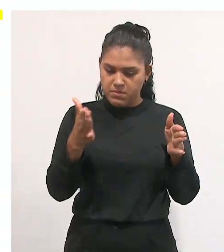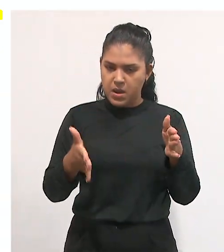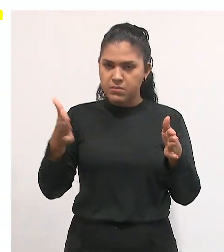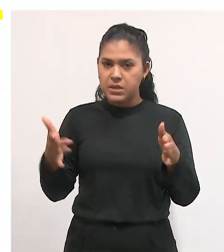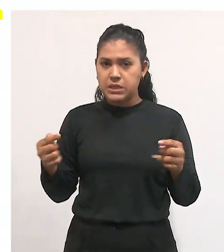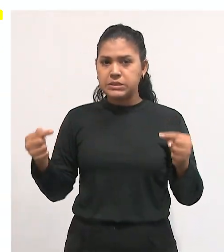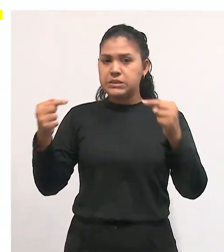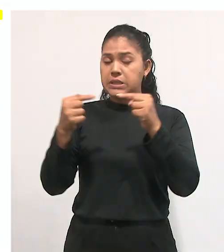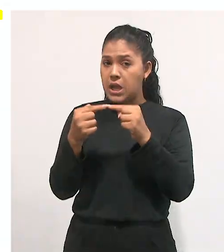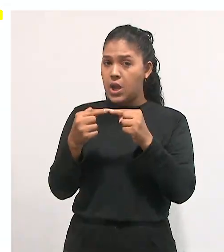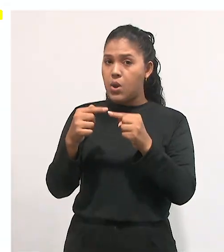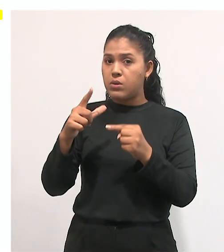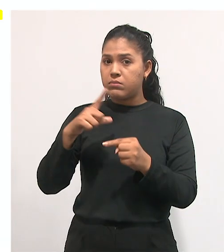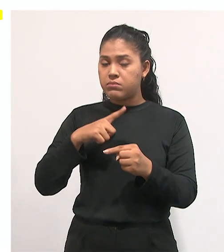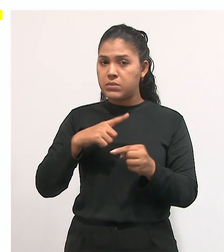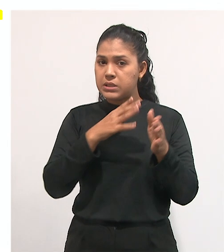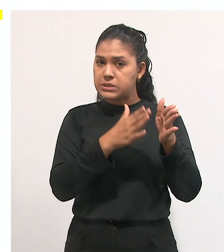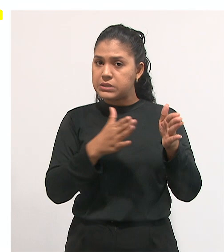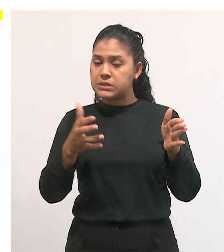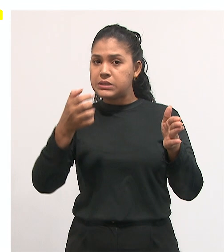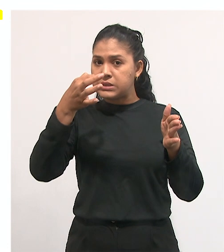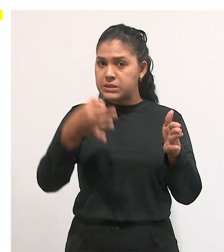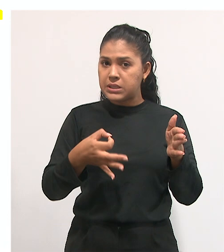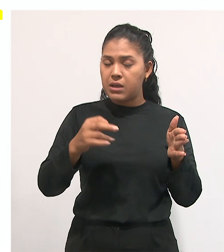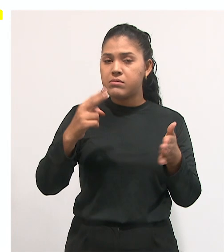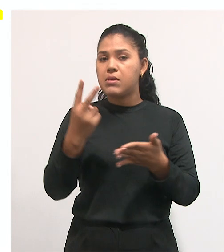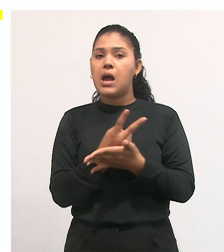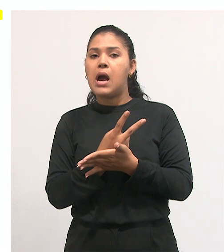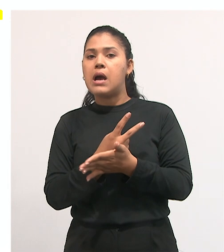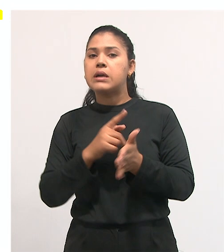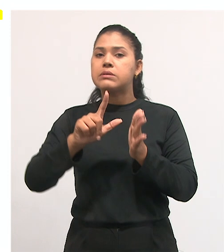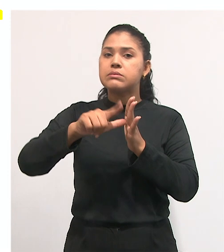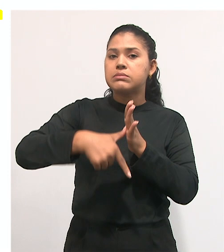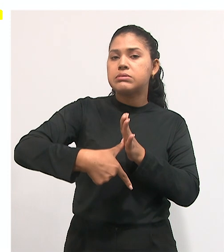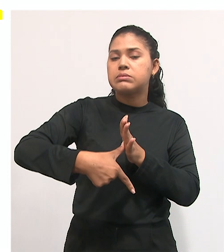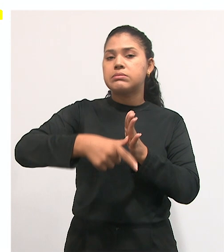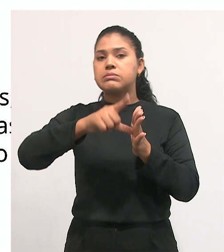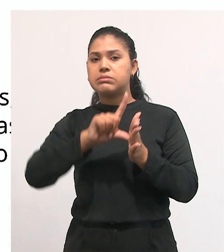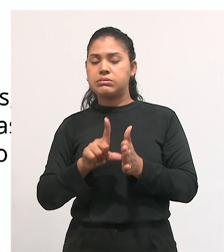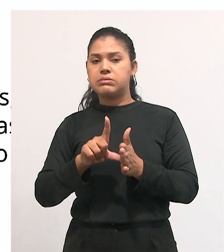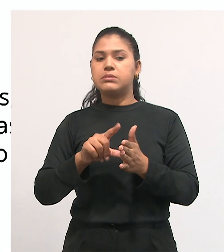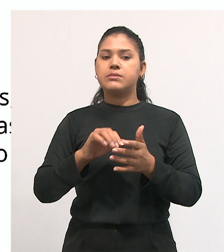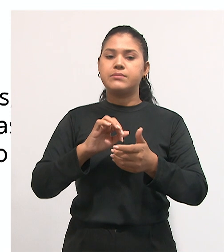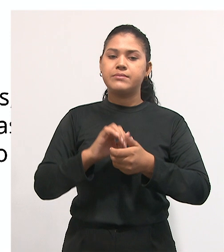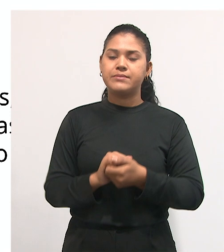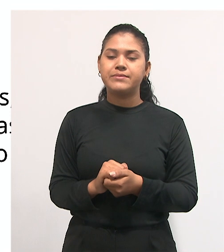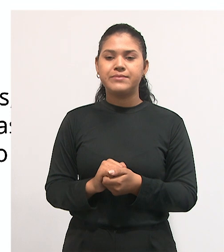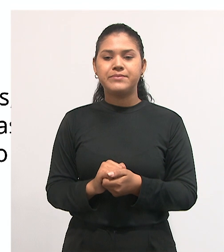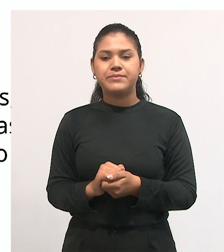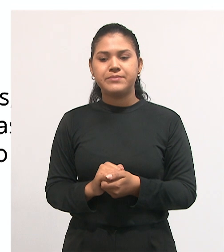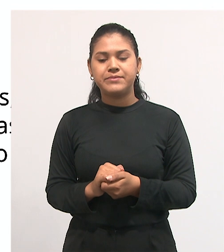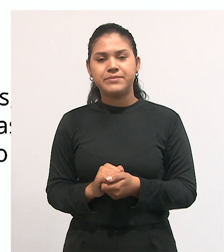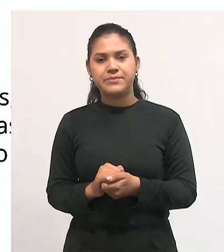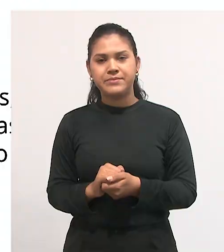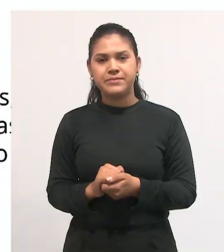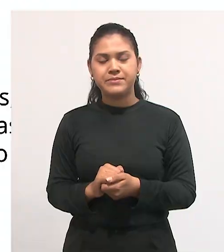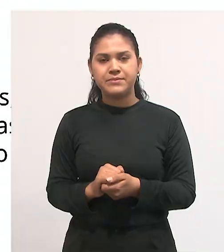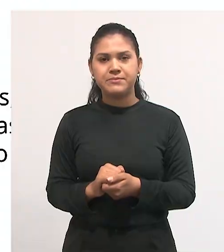prazos estão sendo cumpridos, né? De acordo com os recursos que foram destinados, né?